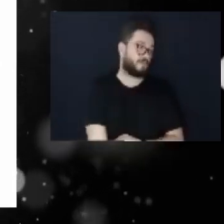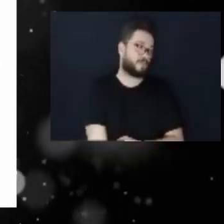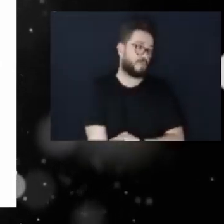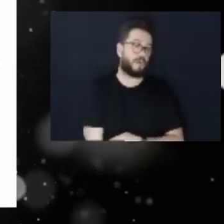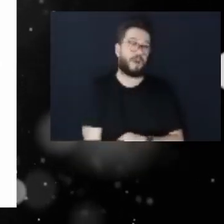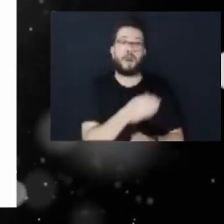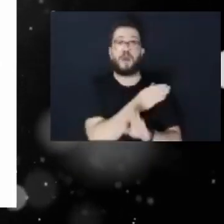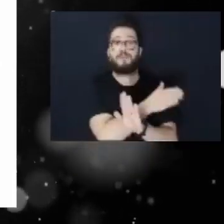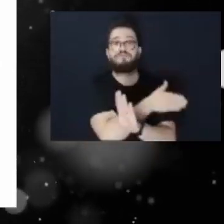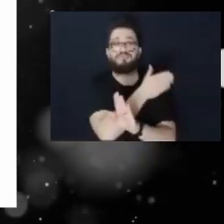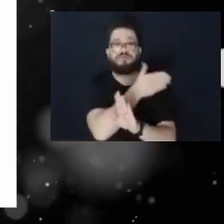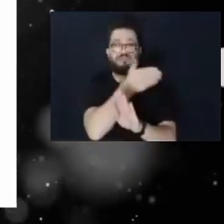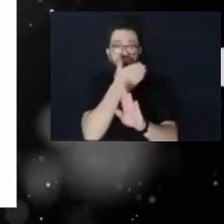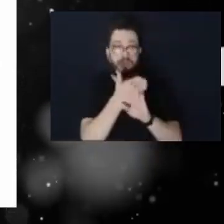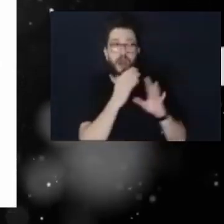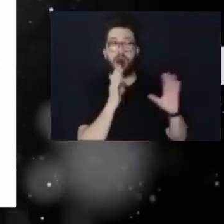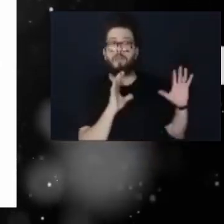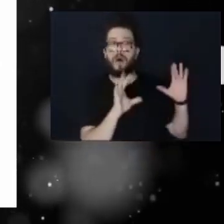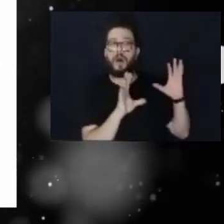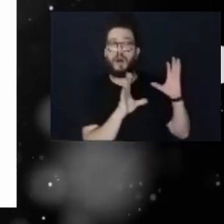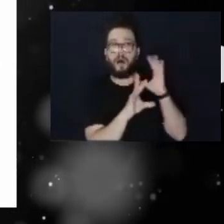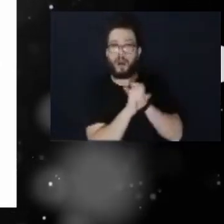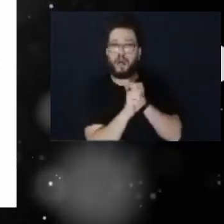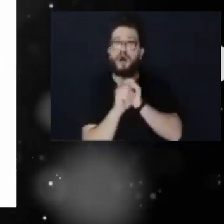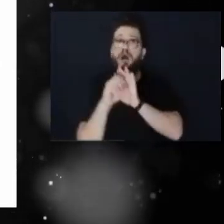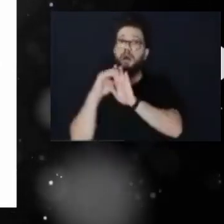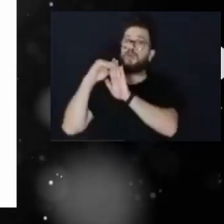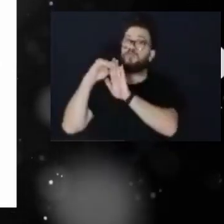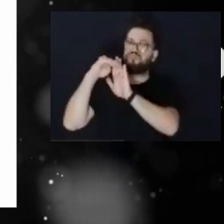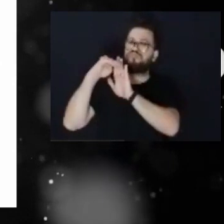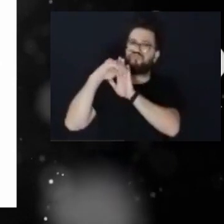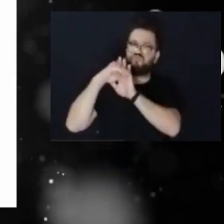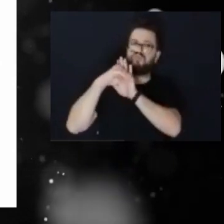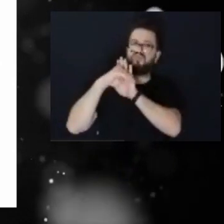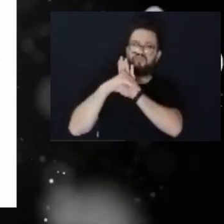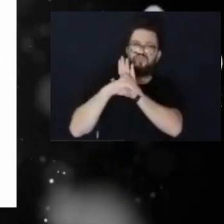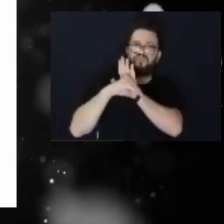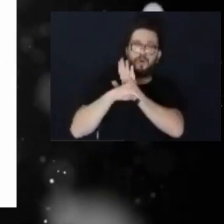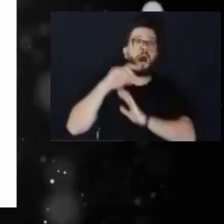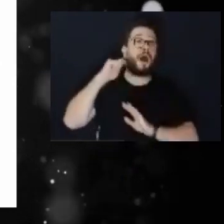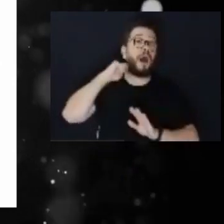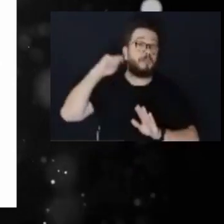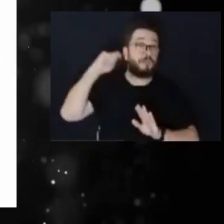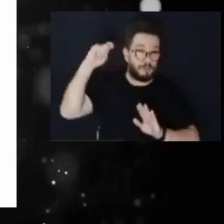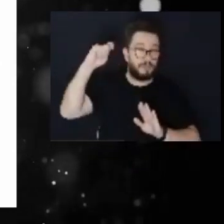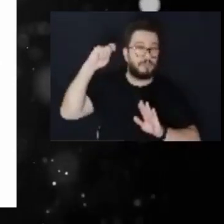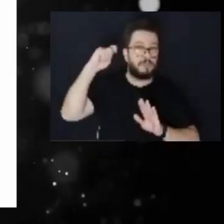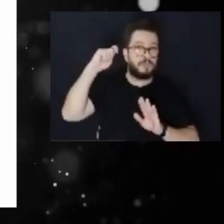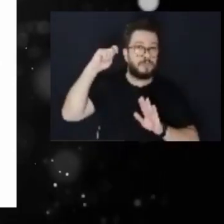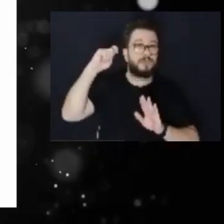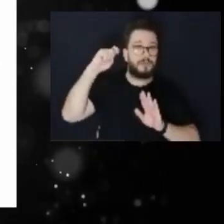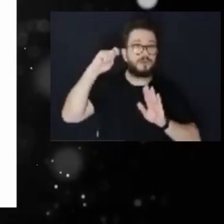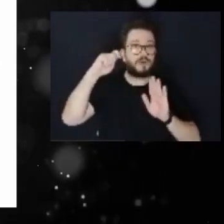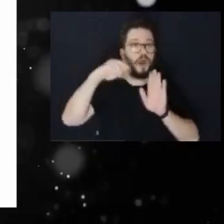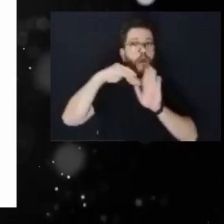em março, então nós já temos um decréscimo agora em abril, nitidamente aqui, essa queda do